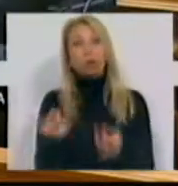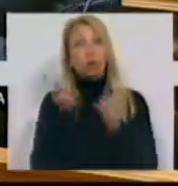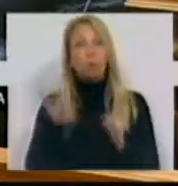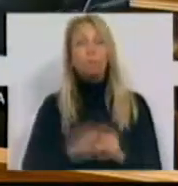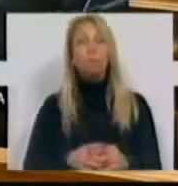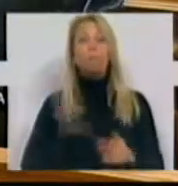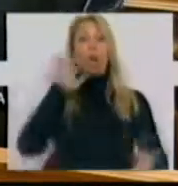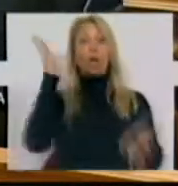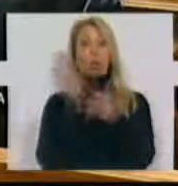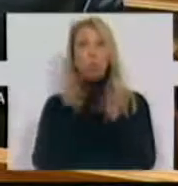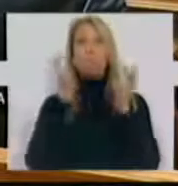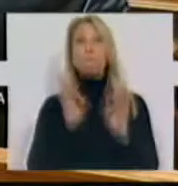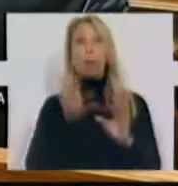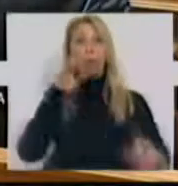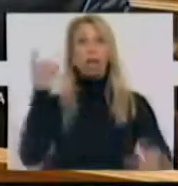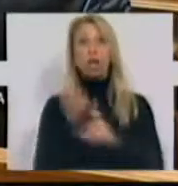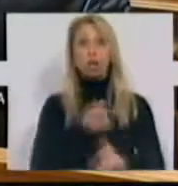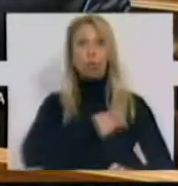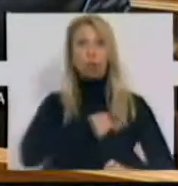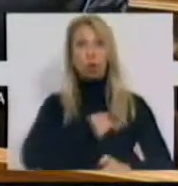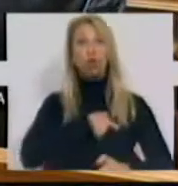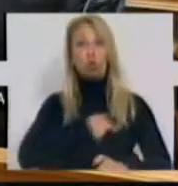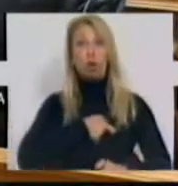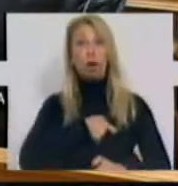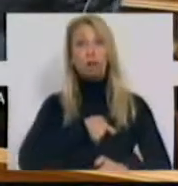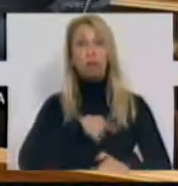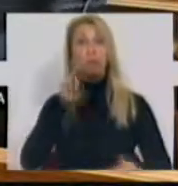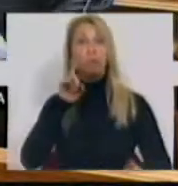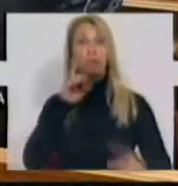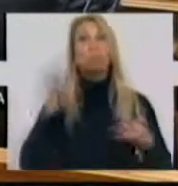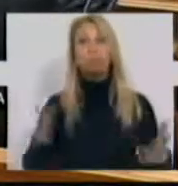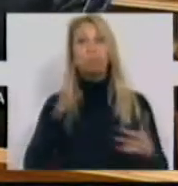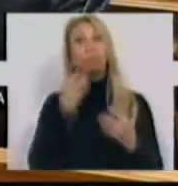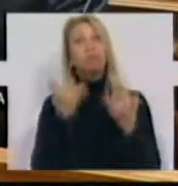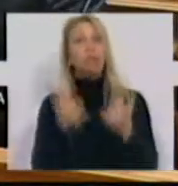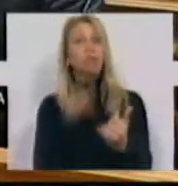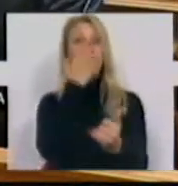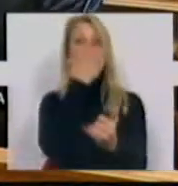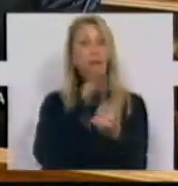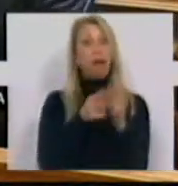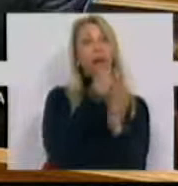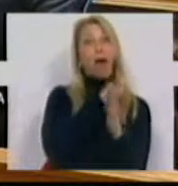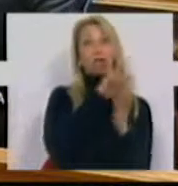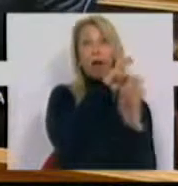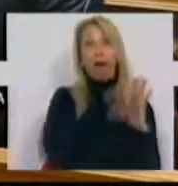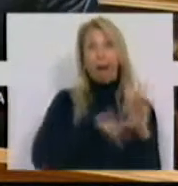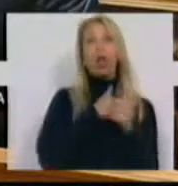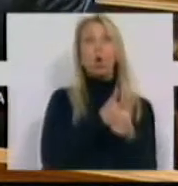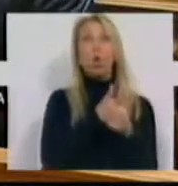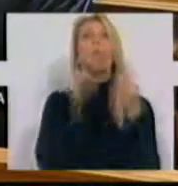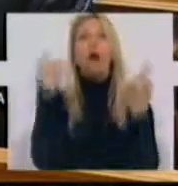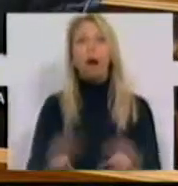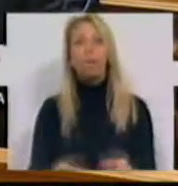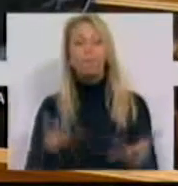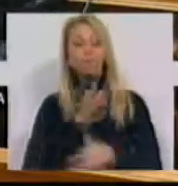por último as próprias inspeções de segurança, que são no fundo a verificação já a posteriori da garantia do cumprimento de todas estas regras. Esta proposta de